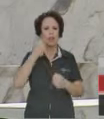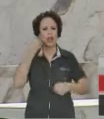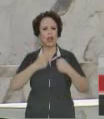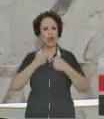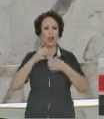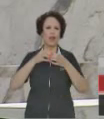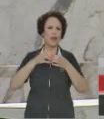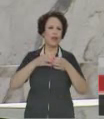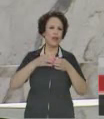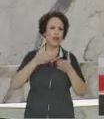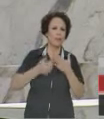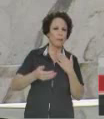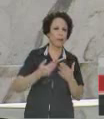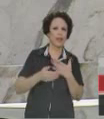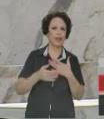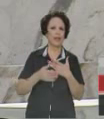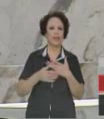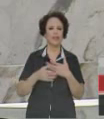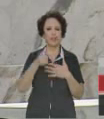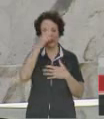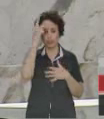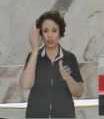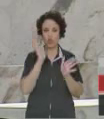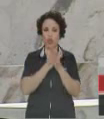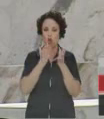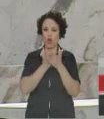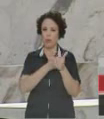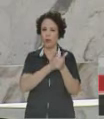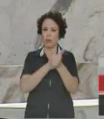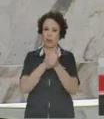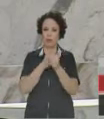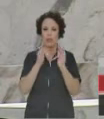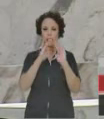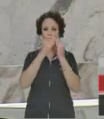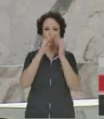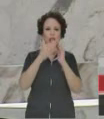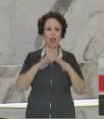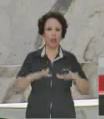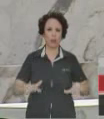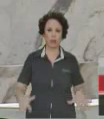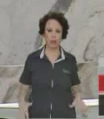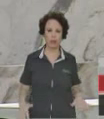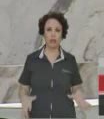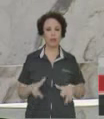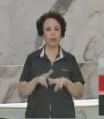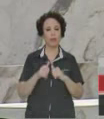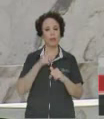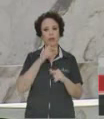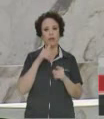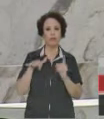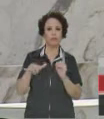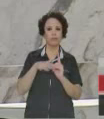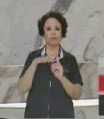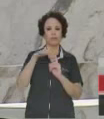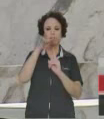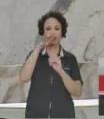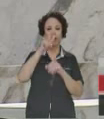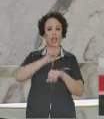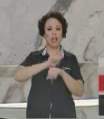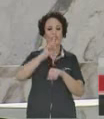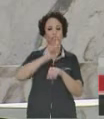mobília os pobres da região que perdem suas casas os seus pertences por conta de má gestão